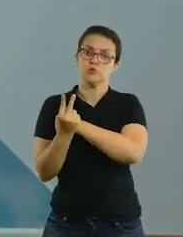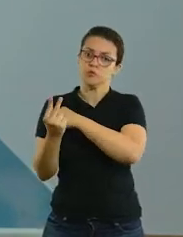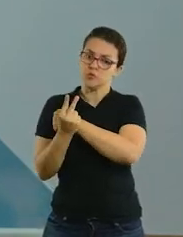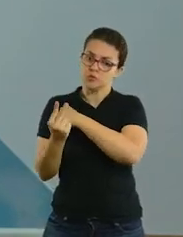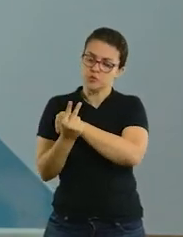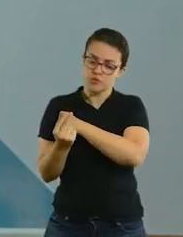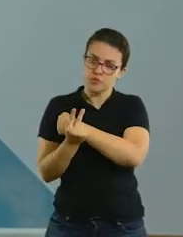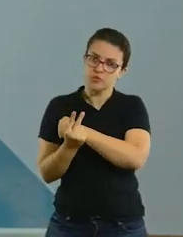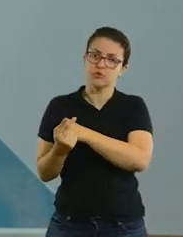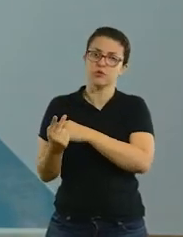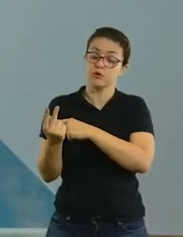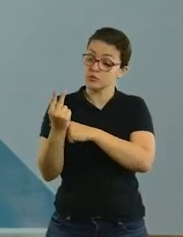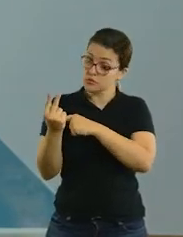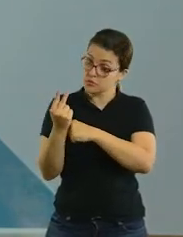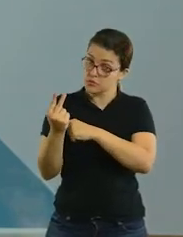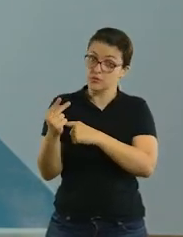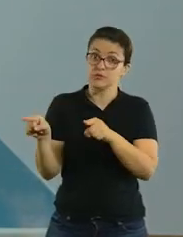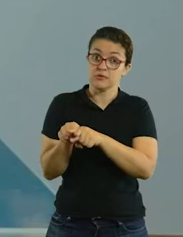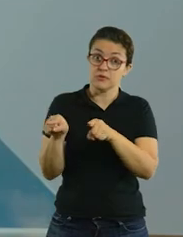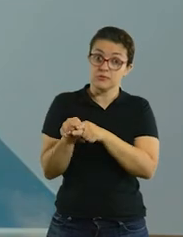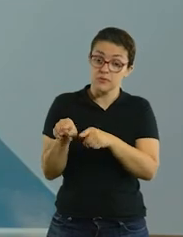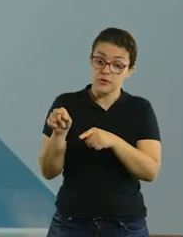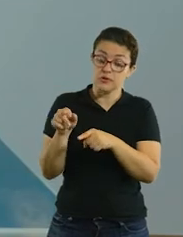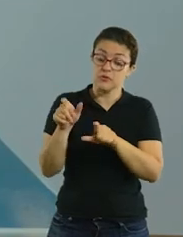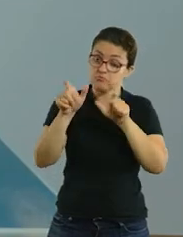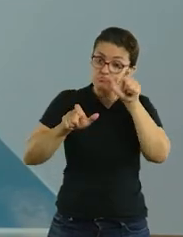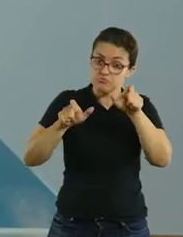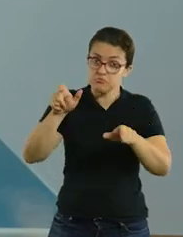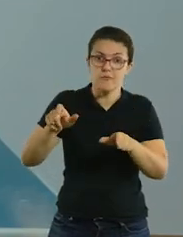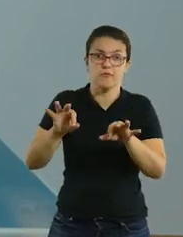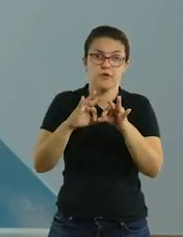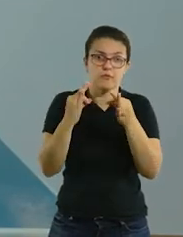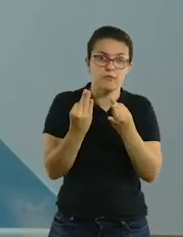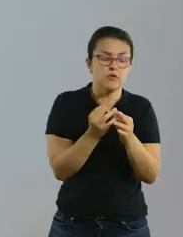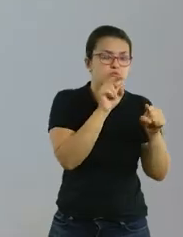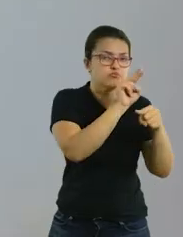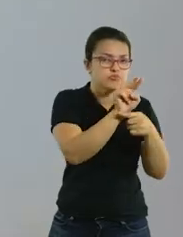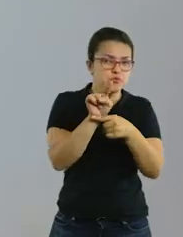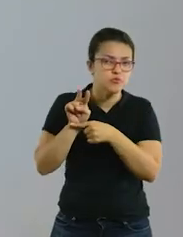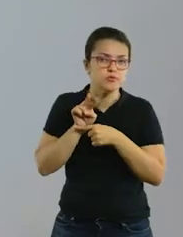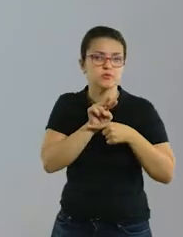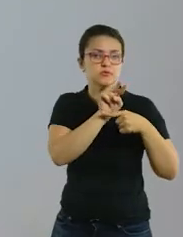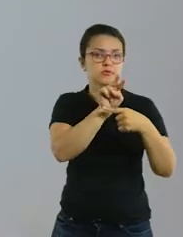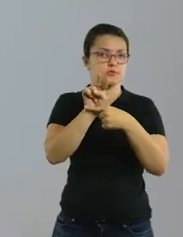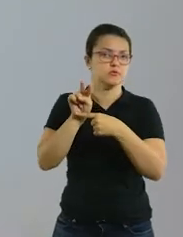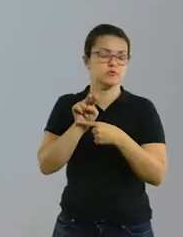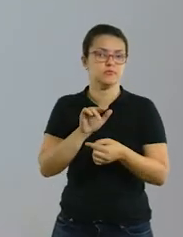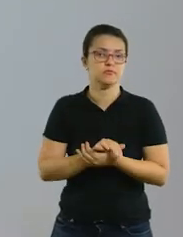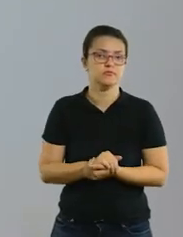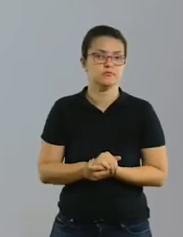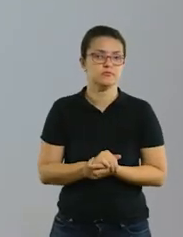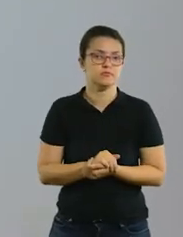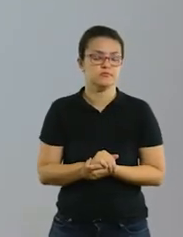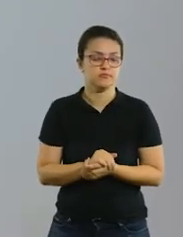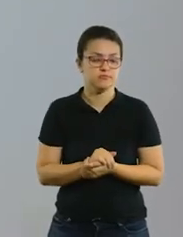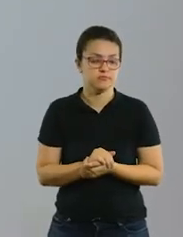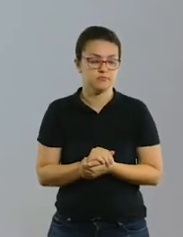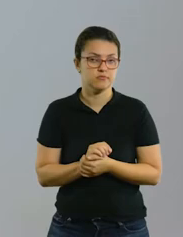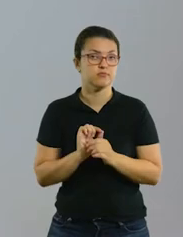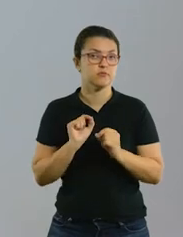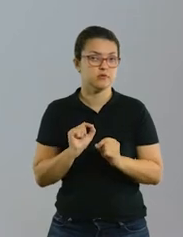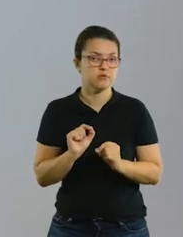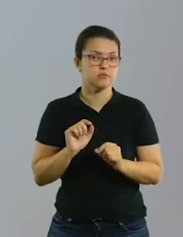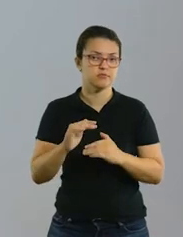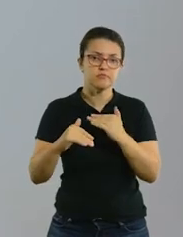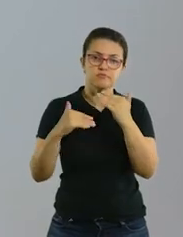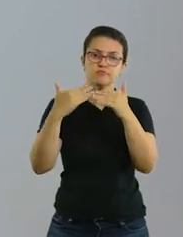protegendo e o que que você tem feito para proteger as outras pessoas que estão ao seu redor. E ao realizar essa atividade, vocês irão